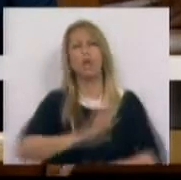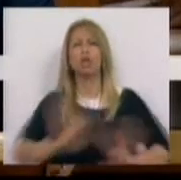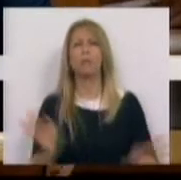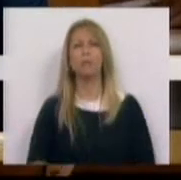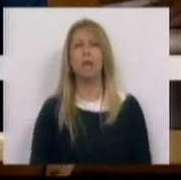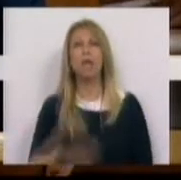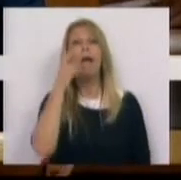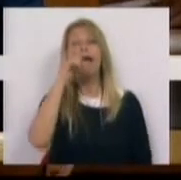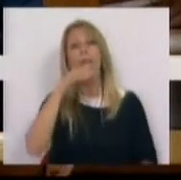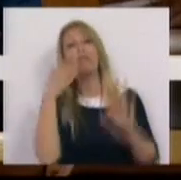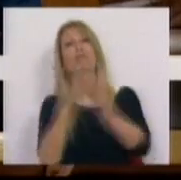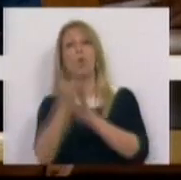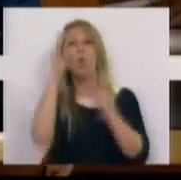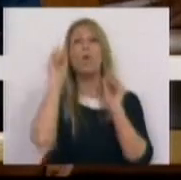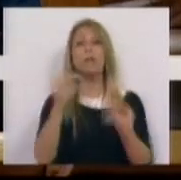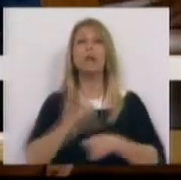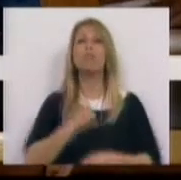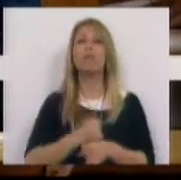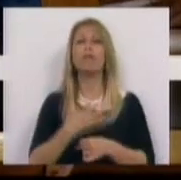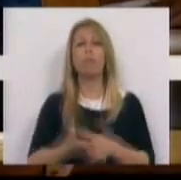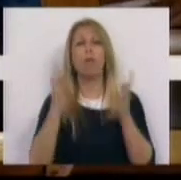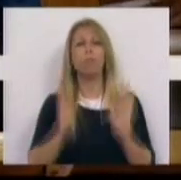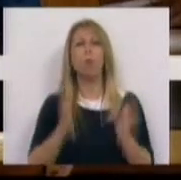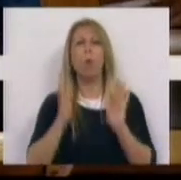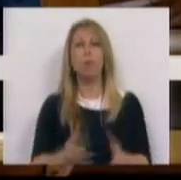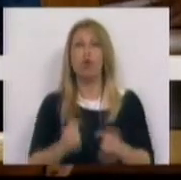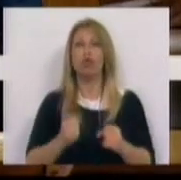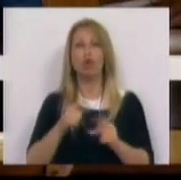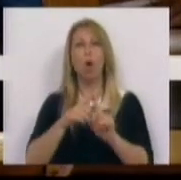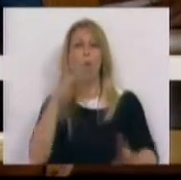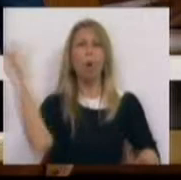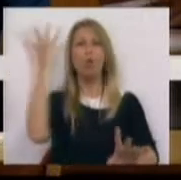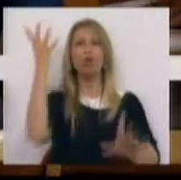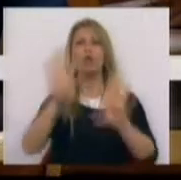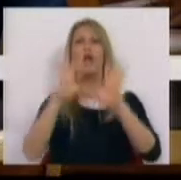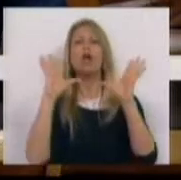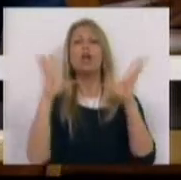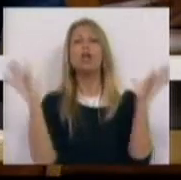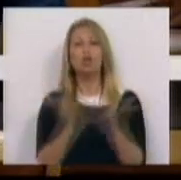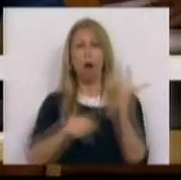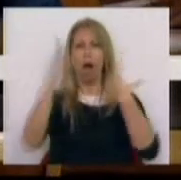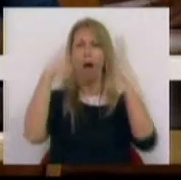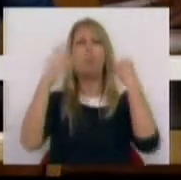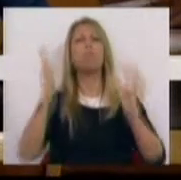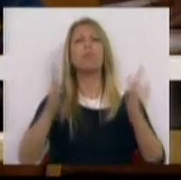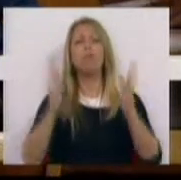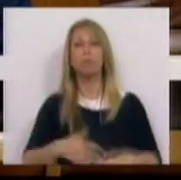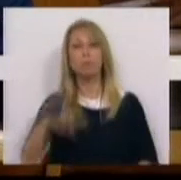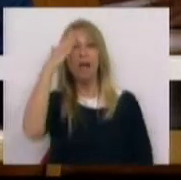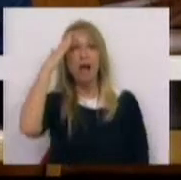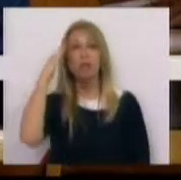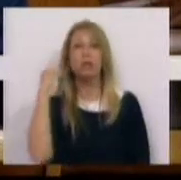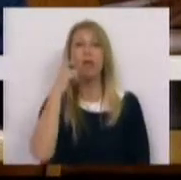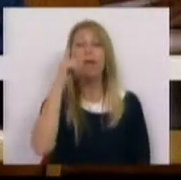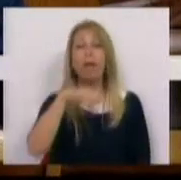quem vai para o ensino profissional não precisa de sólida cultura geral. Acha que quem não